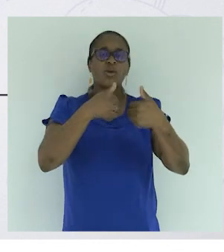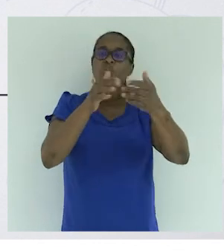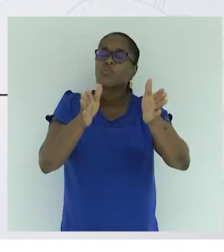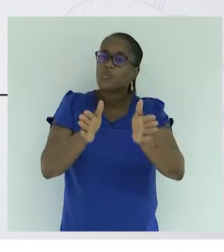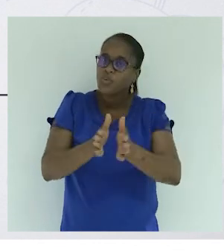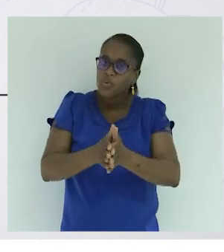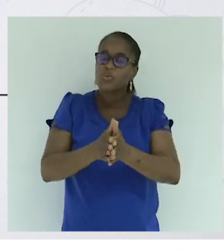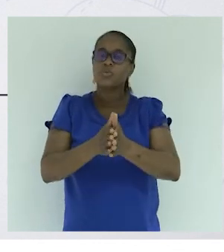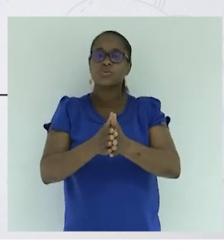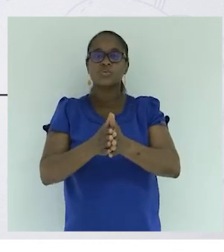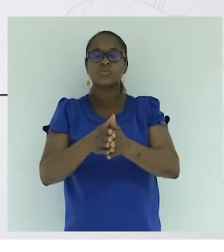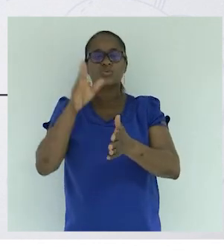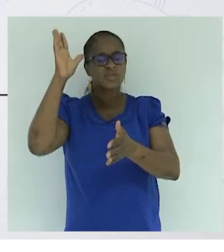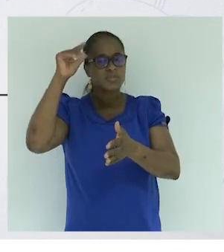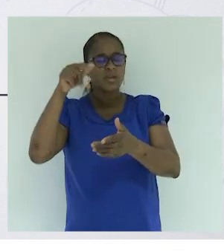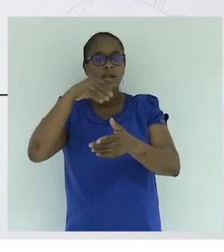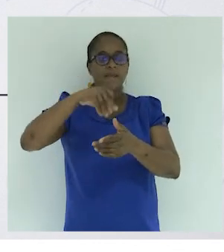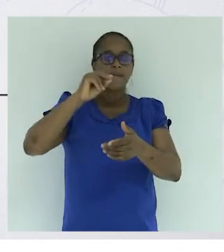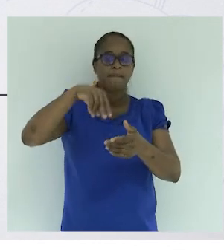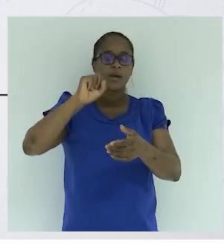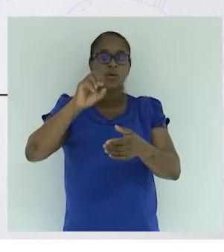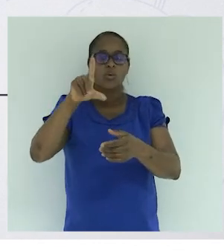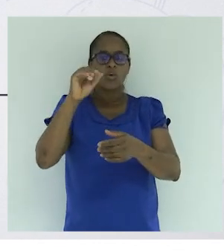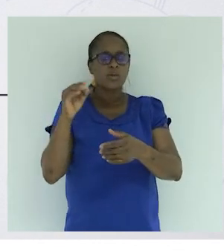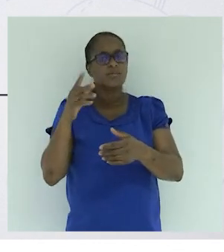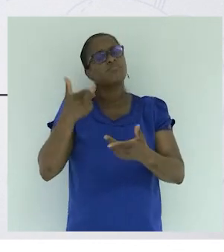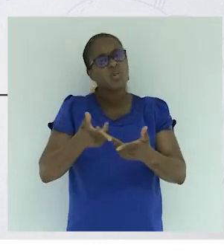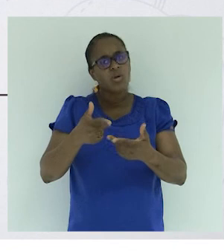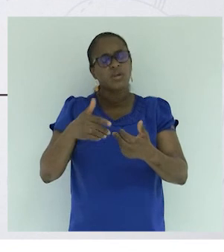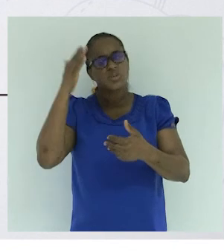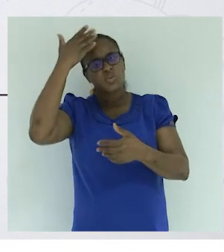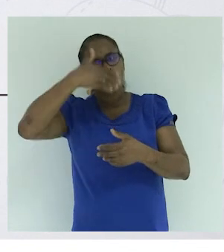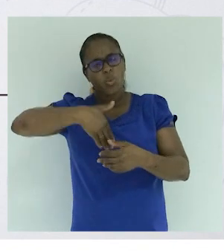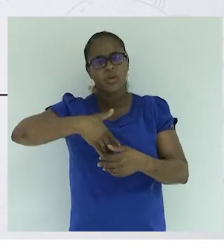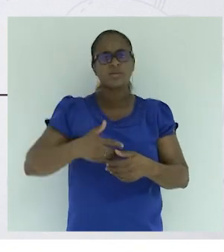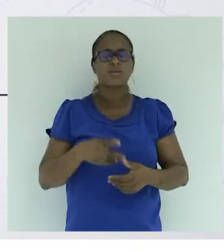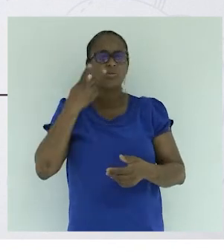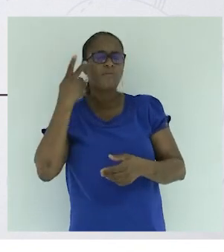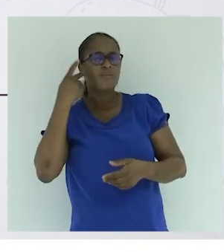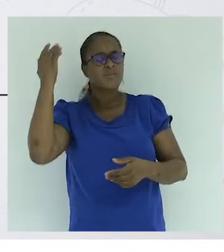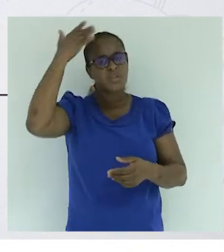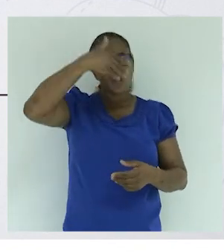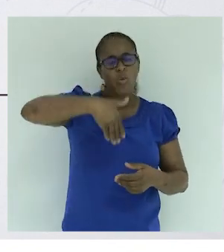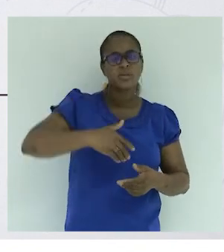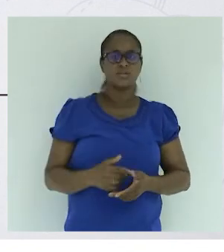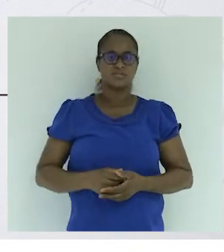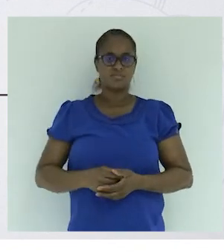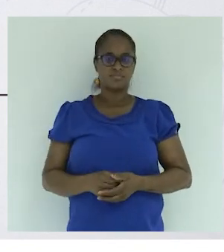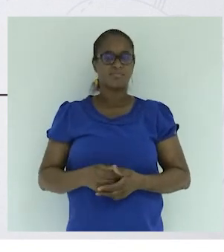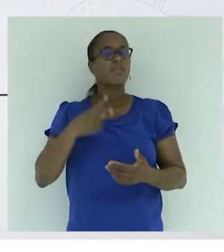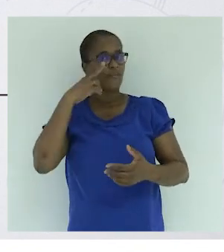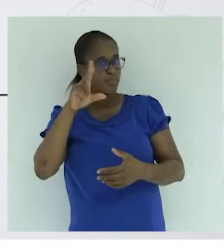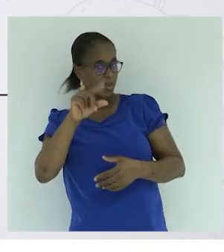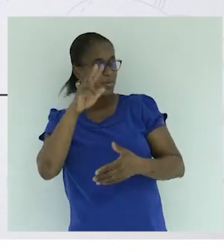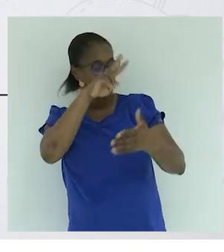Todas as espécies de pangolins são noturnas. Todas as espécies de pangolins vivem à noite. Vimos